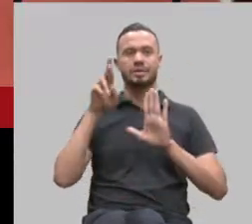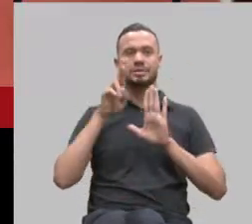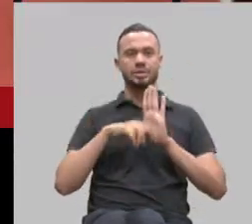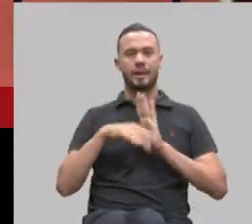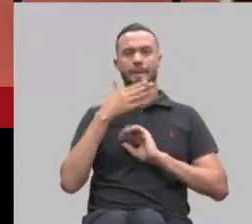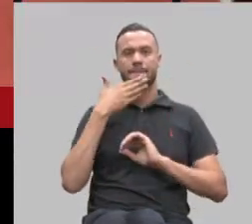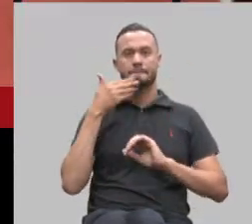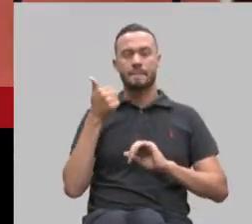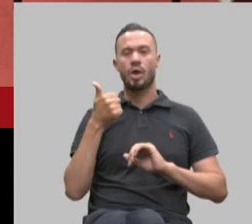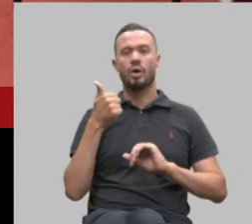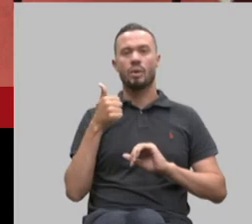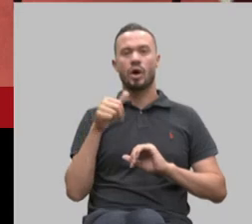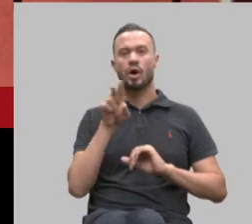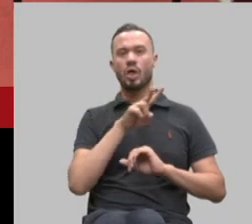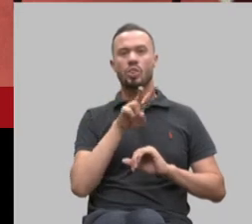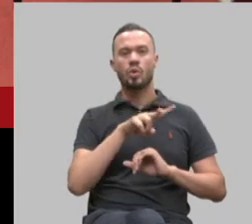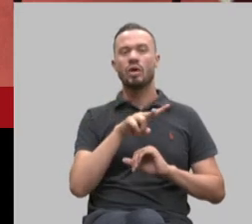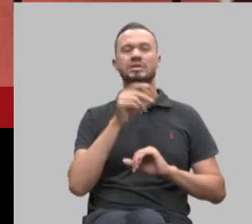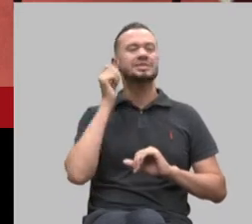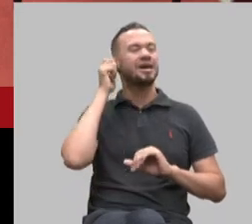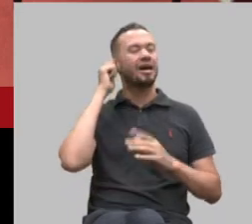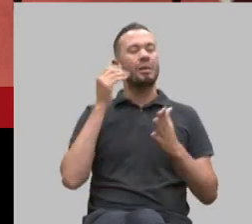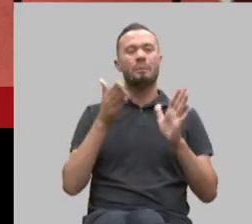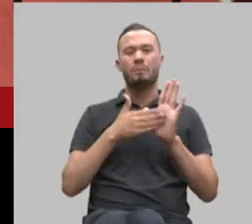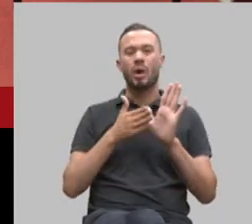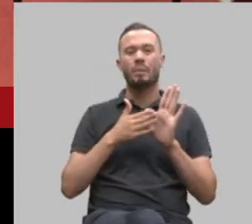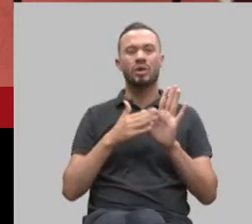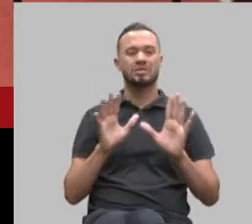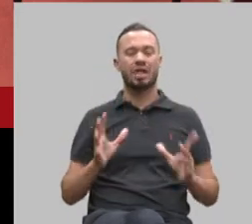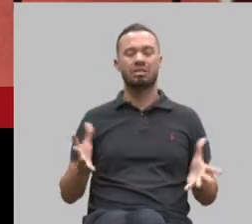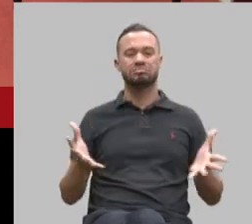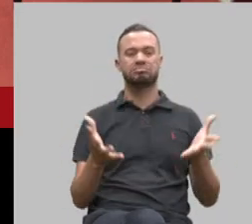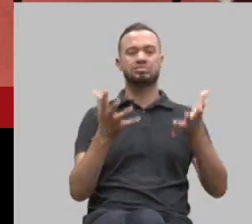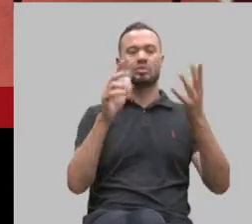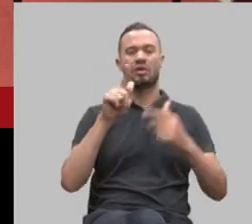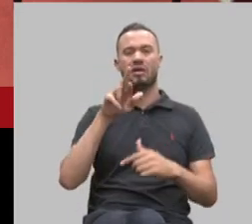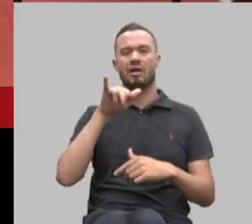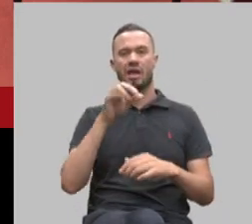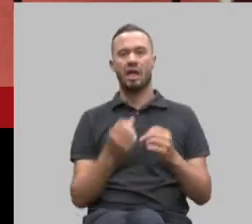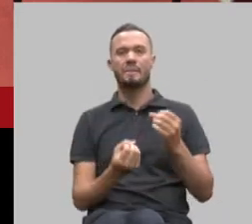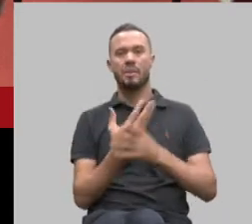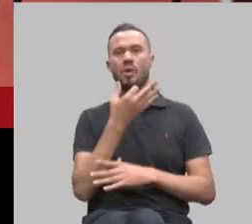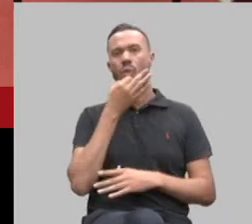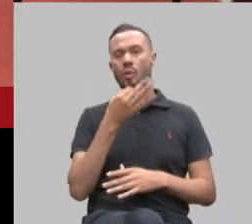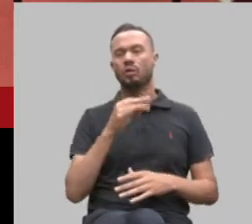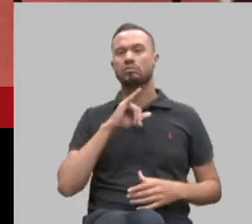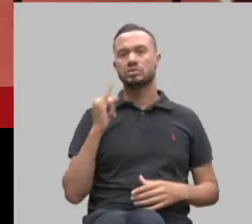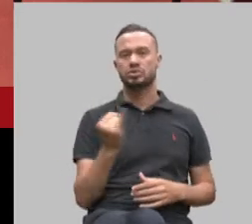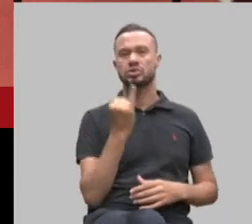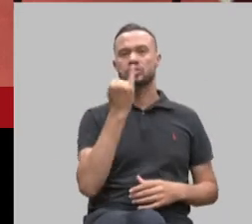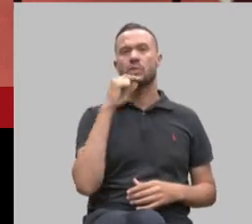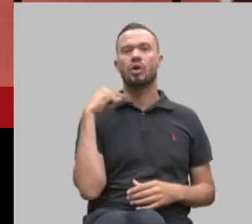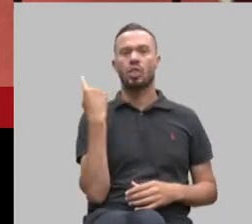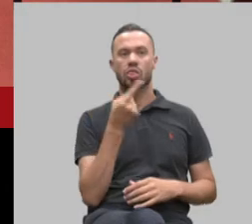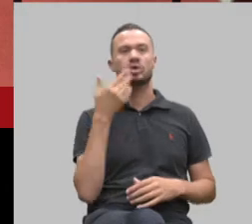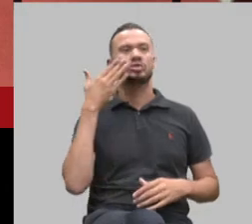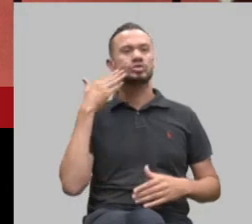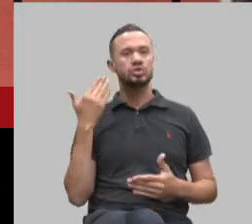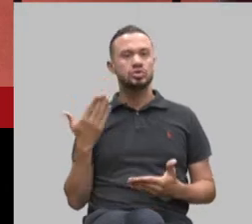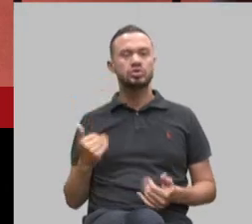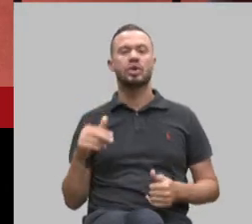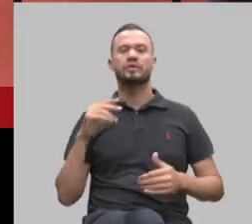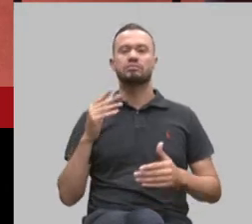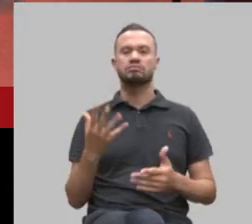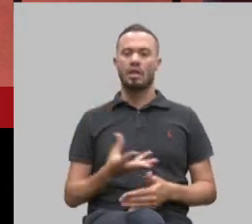duas tenham a mesma intenção de incentivo de criação de um grêmio estudantil falam sobre isso eu acho isso muito importante de nós jovens ter essa participação